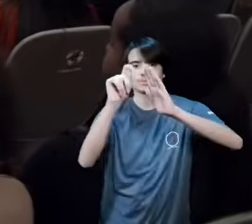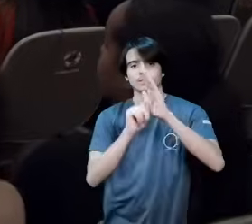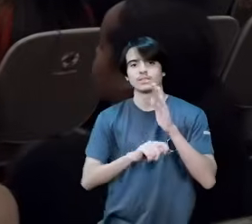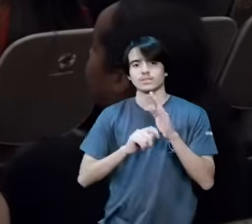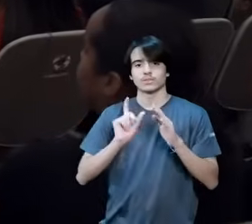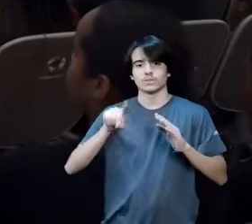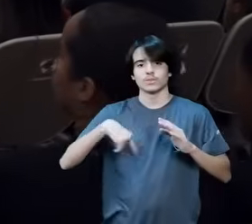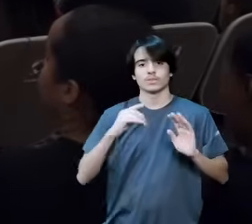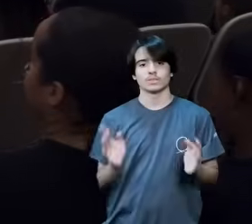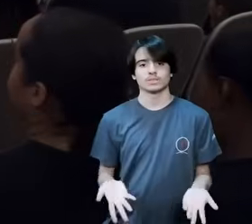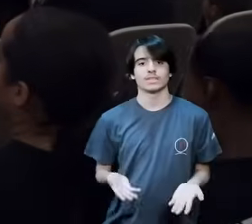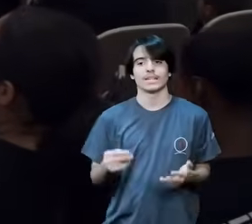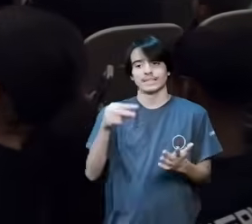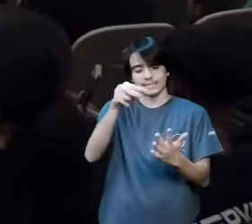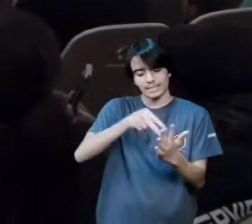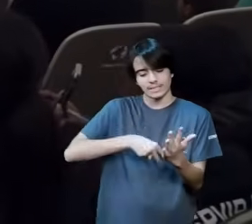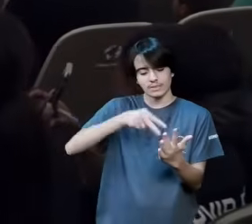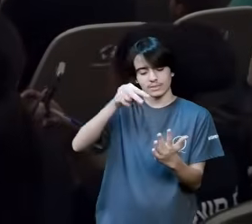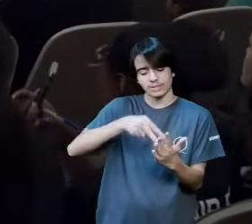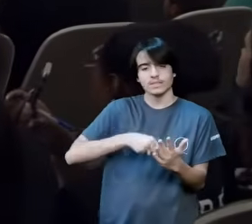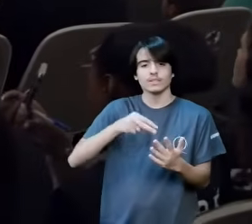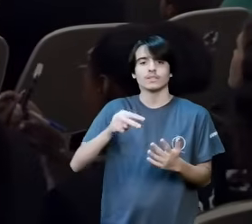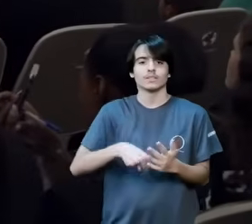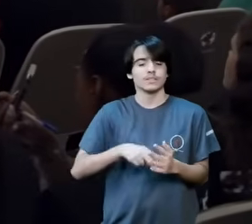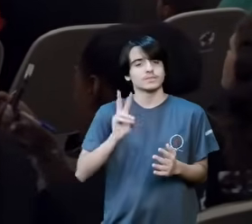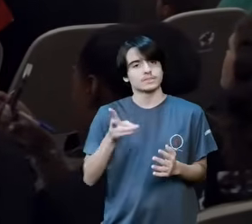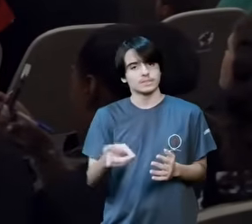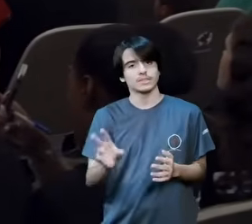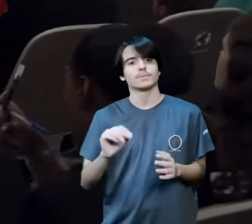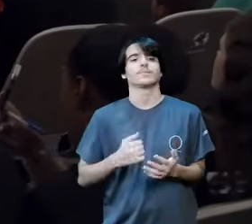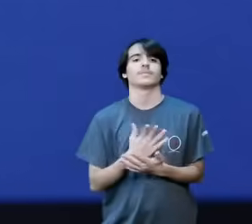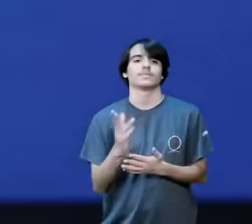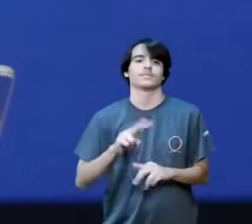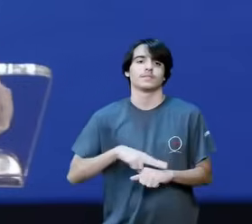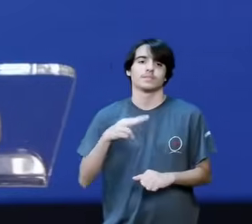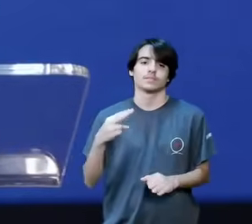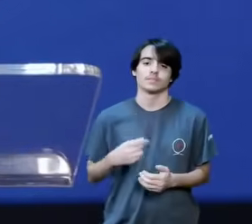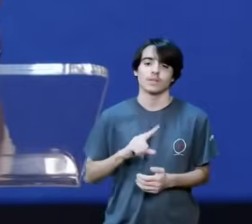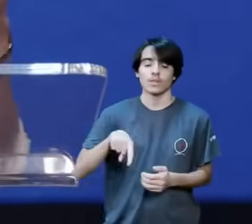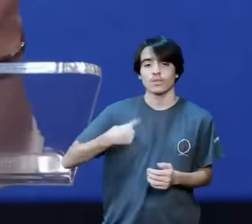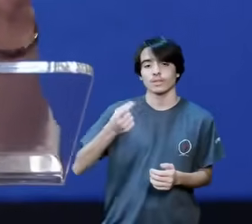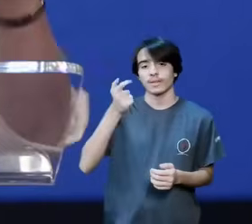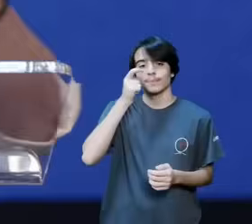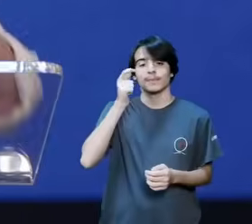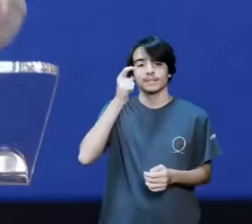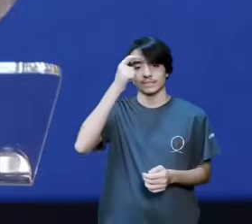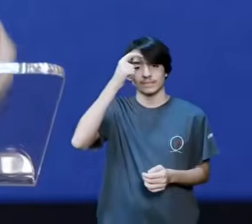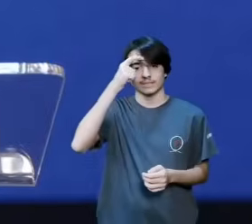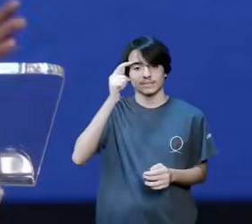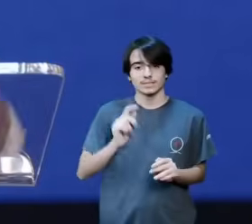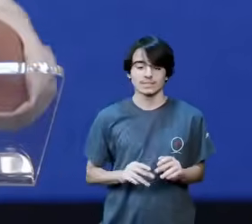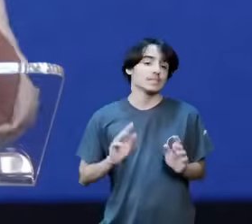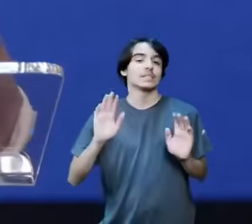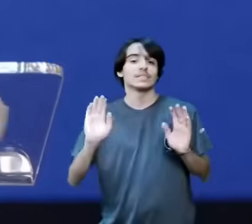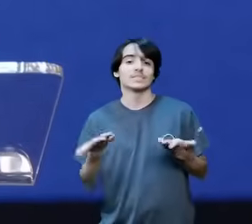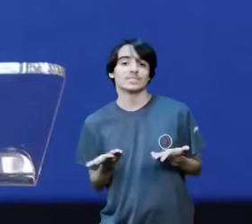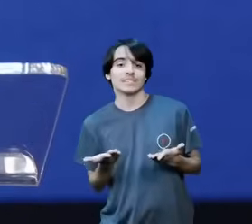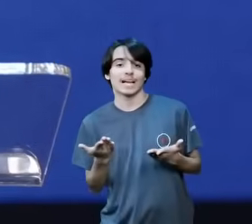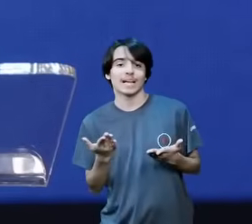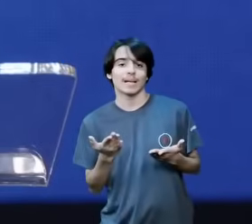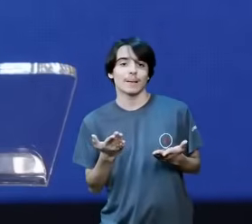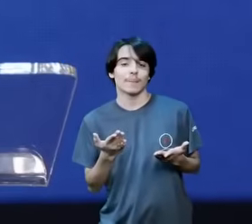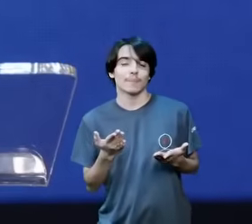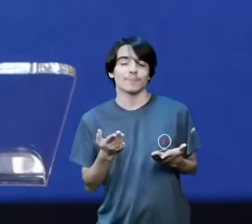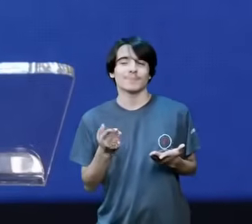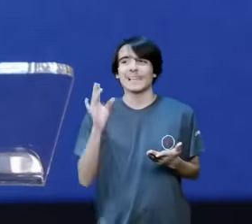gente já ter lido, ouvido e falado sobre ele muitas vezes, a nossa mente já fica meio que formatada dentro do que pode